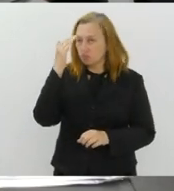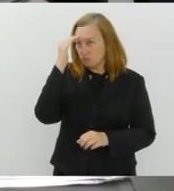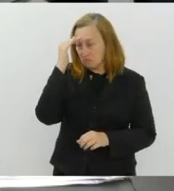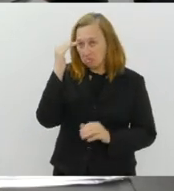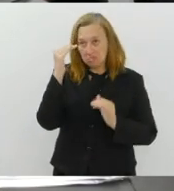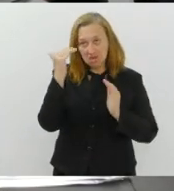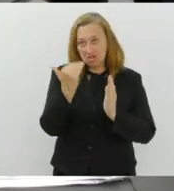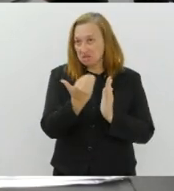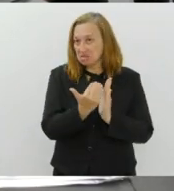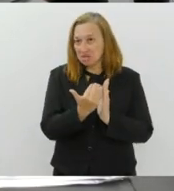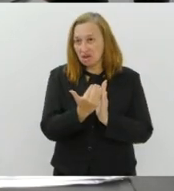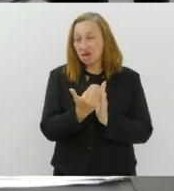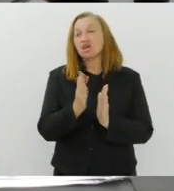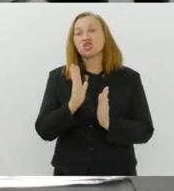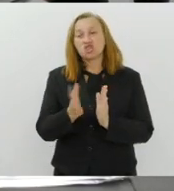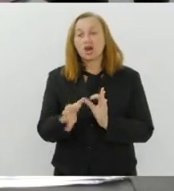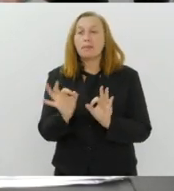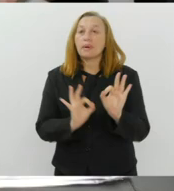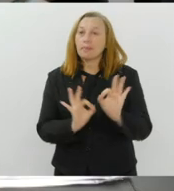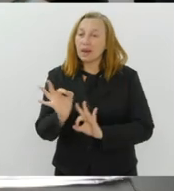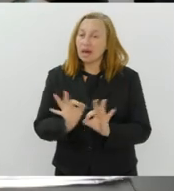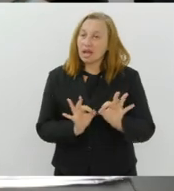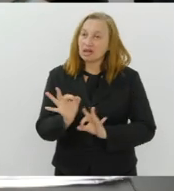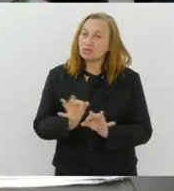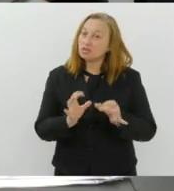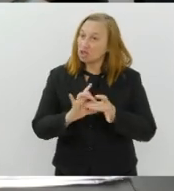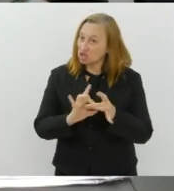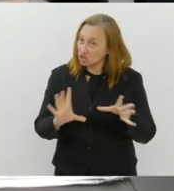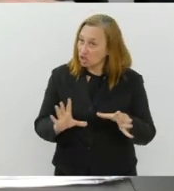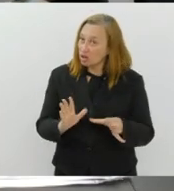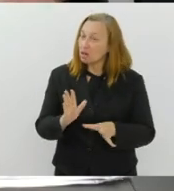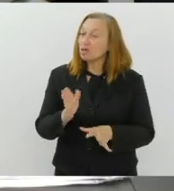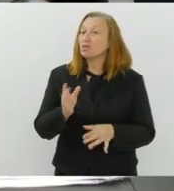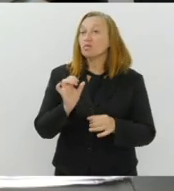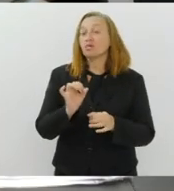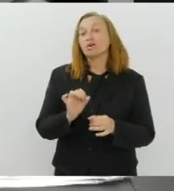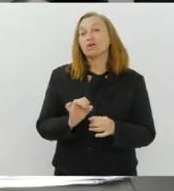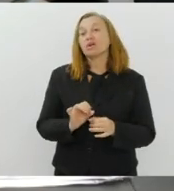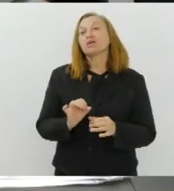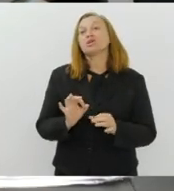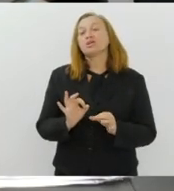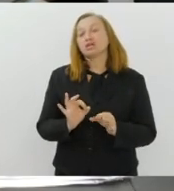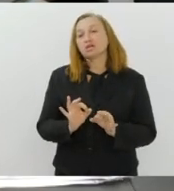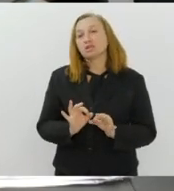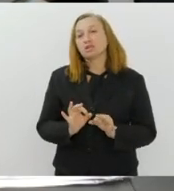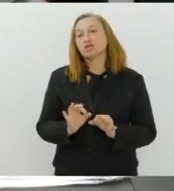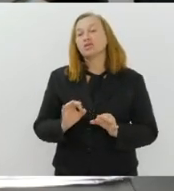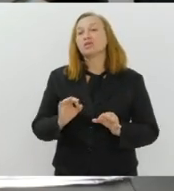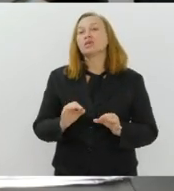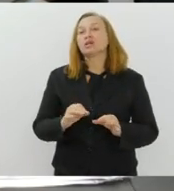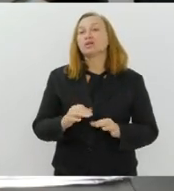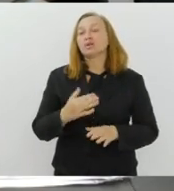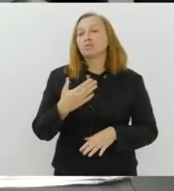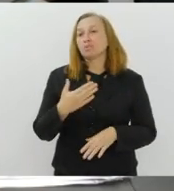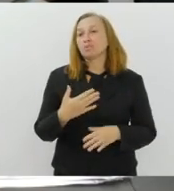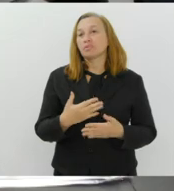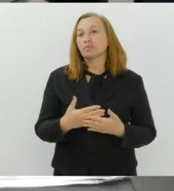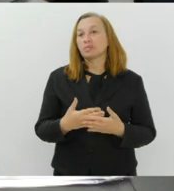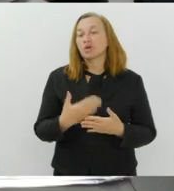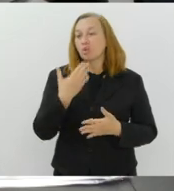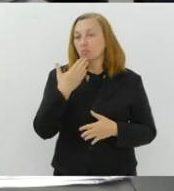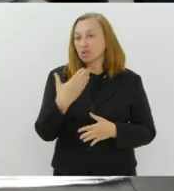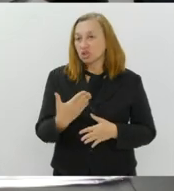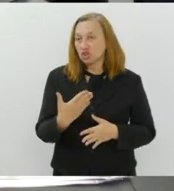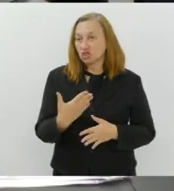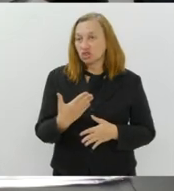podemos já deixar preparado, como foi feito o descumprimento, a gente já incorre, então, na abertura do